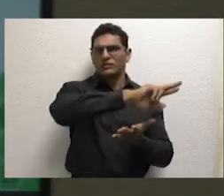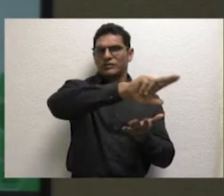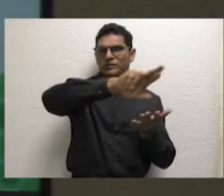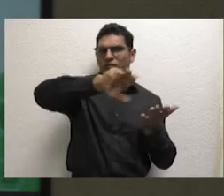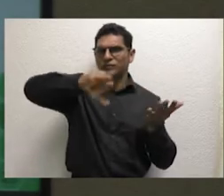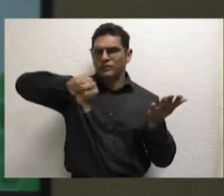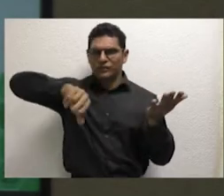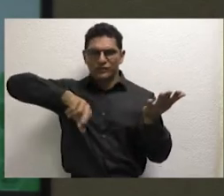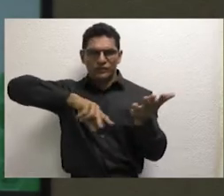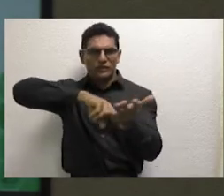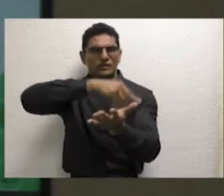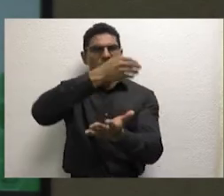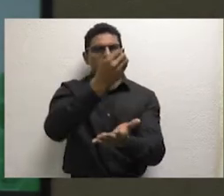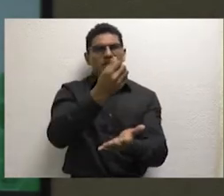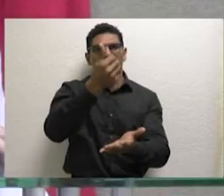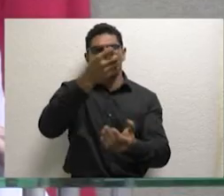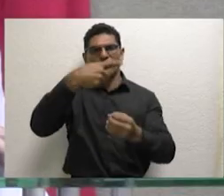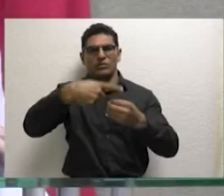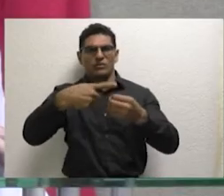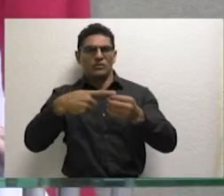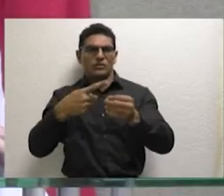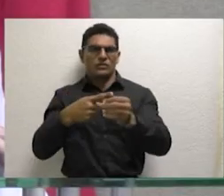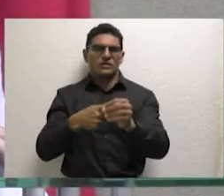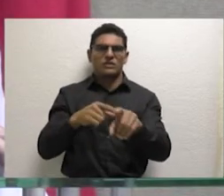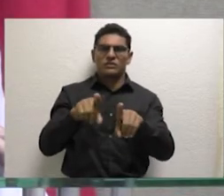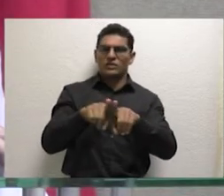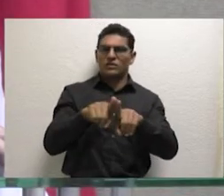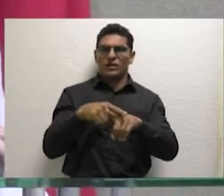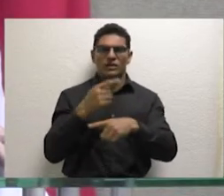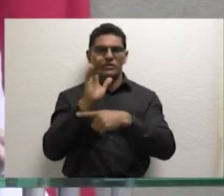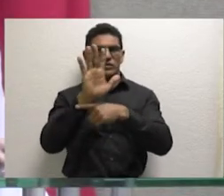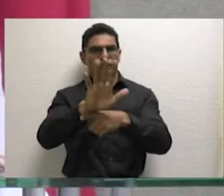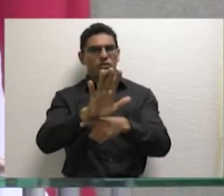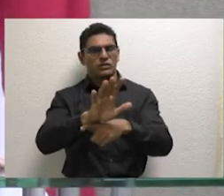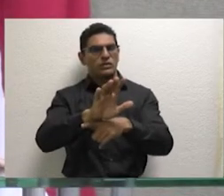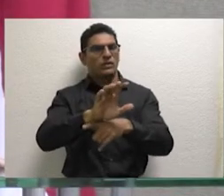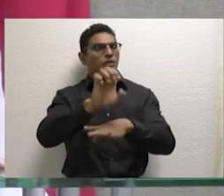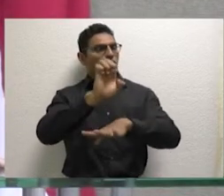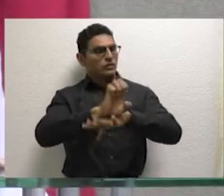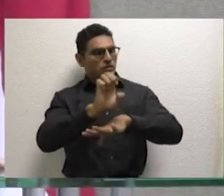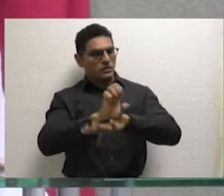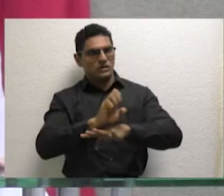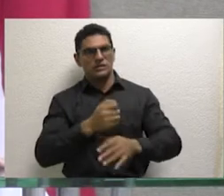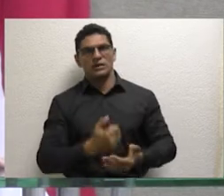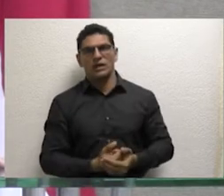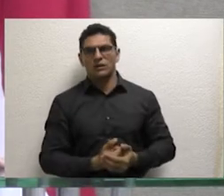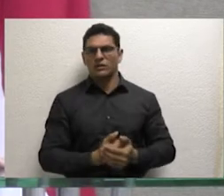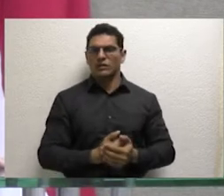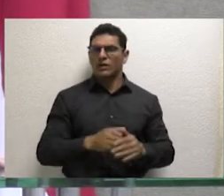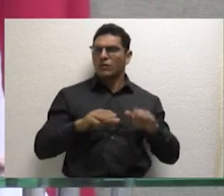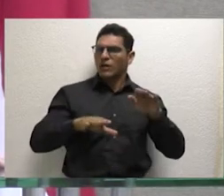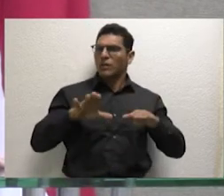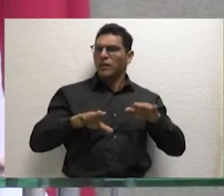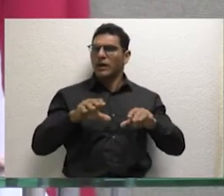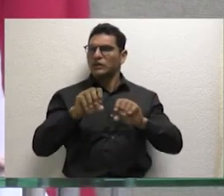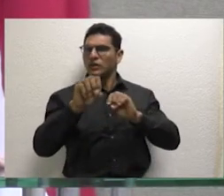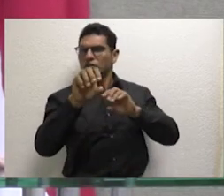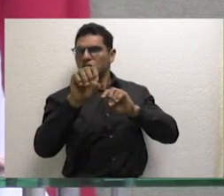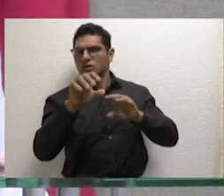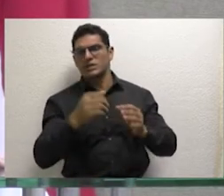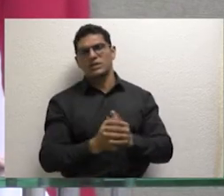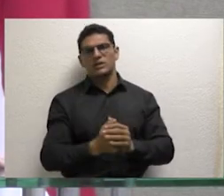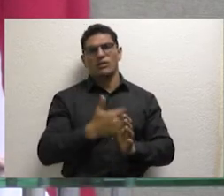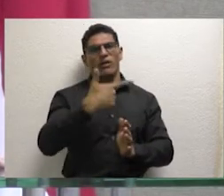os demais 61 municípios e isso ajuda o estado a ter uma média de ensino nessa